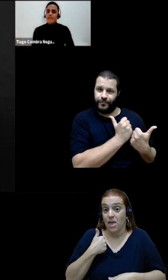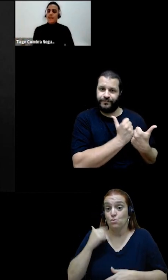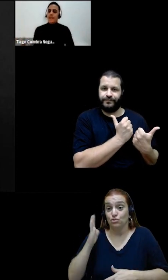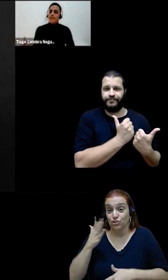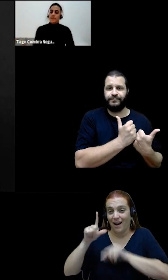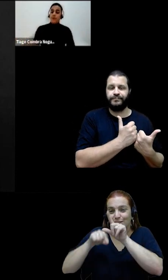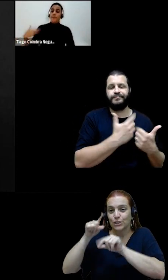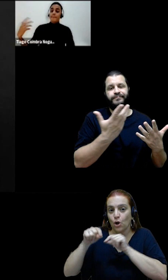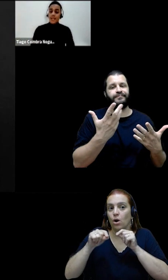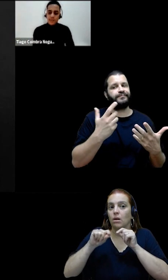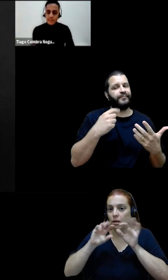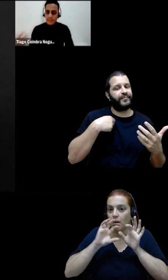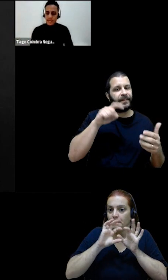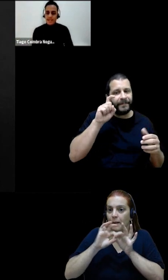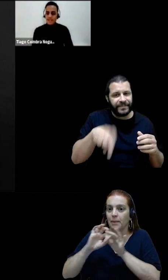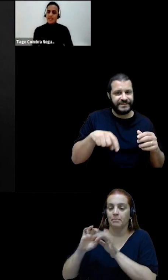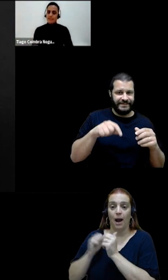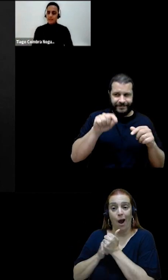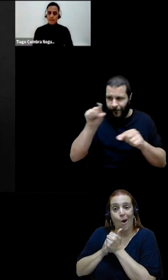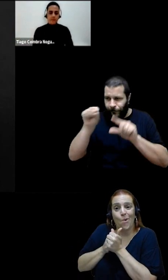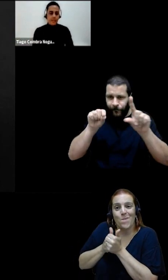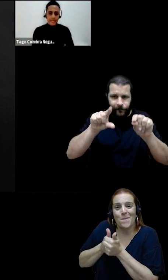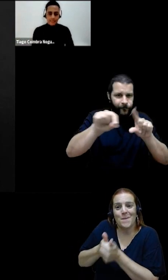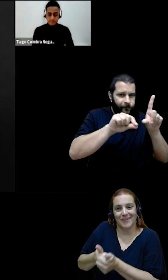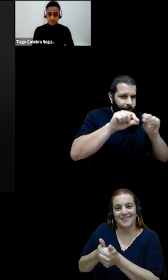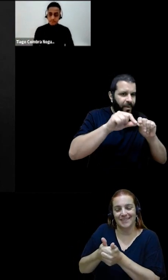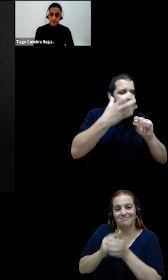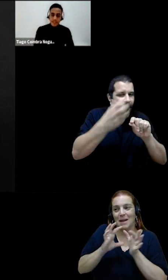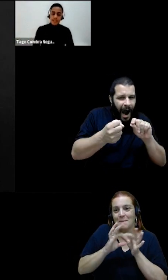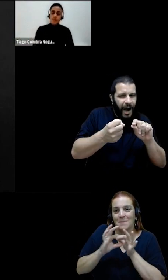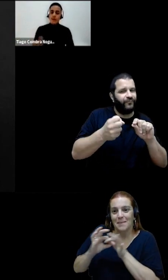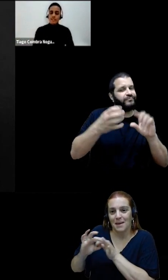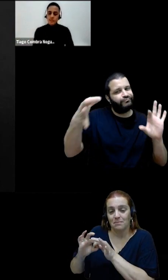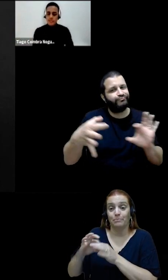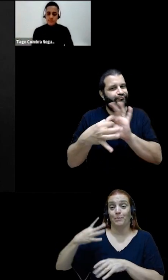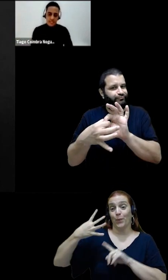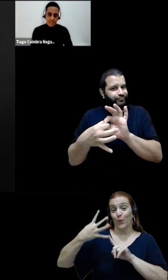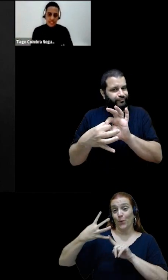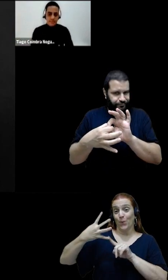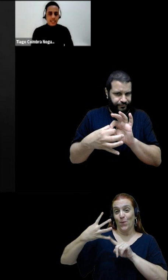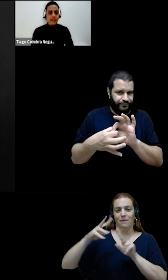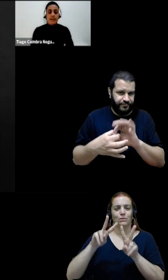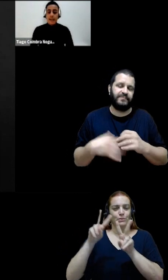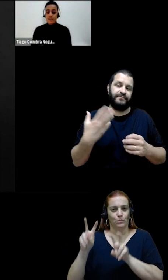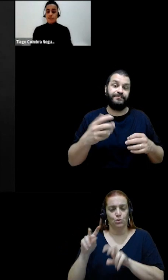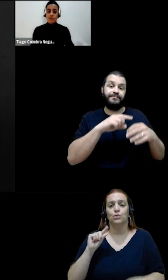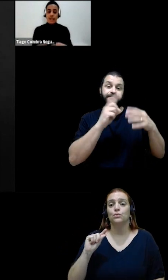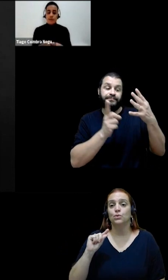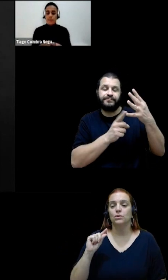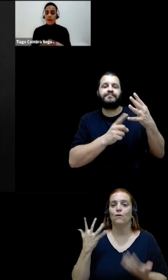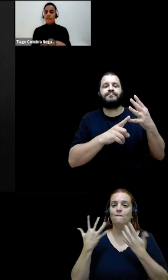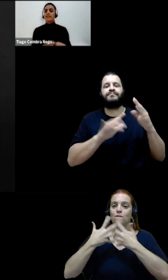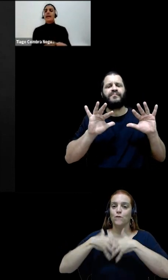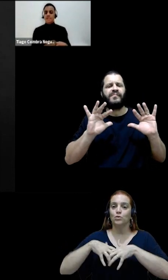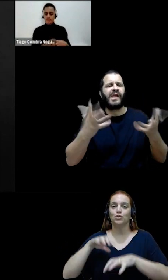né? Então, eu acompanho o trabalho realizado pelo meu colega. E o quarto motivo que ele identifica é funcionar